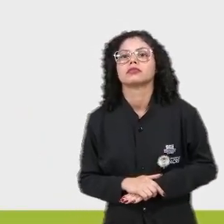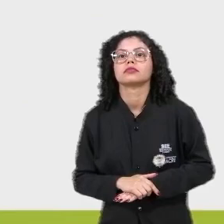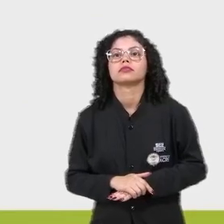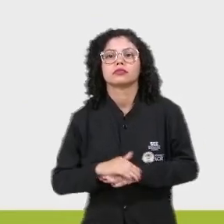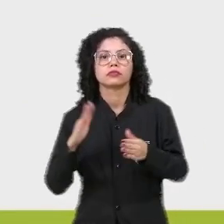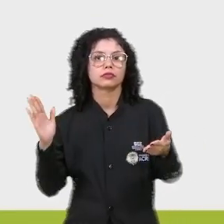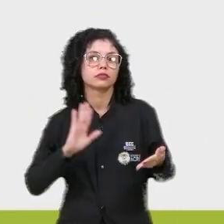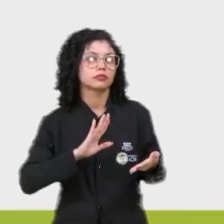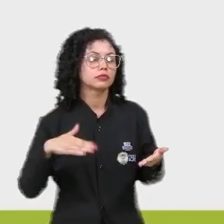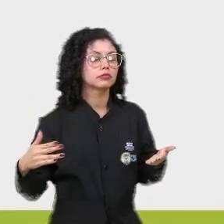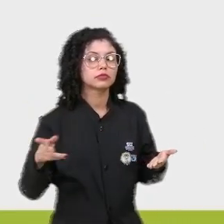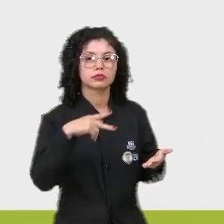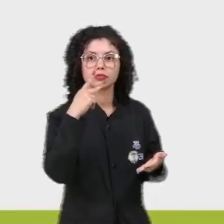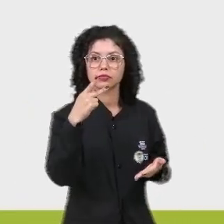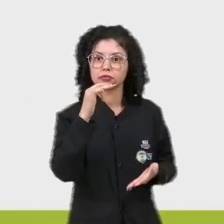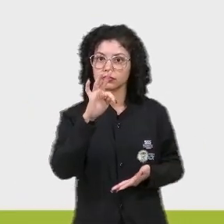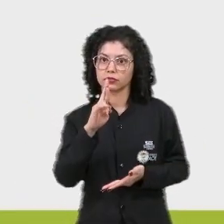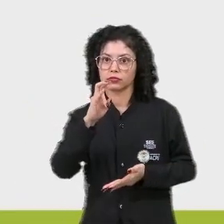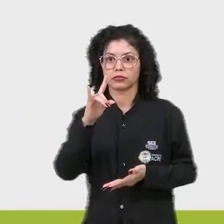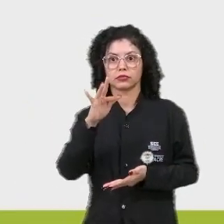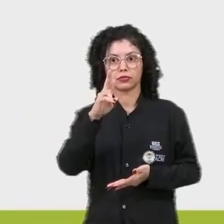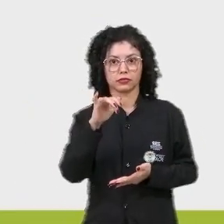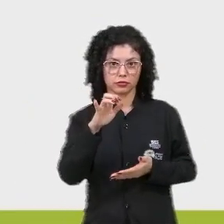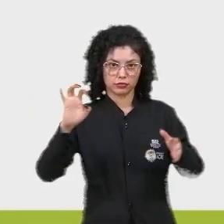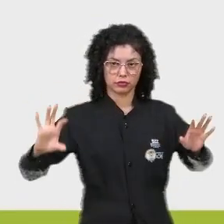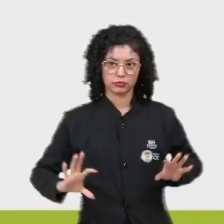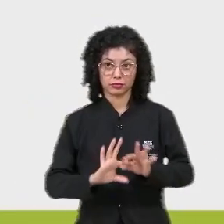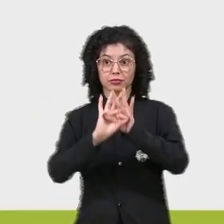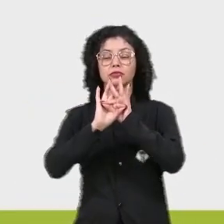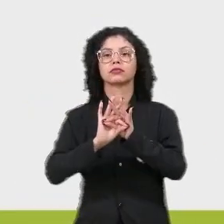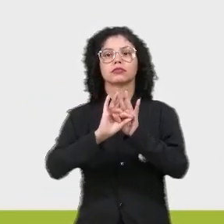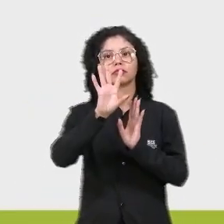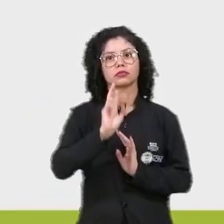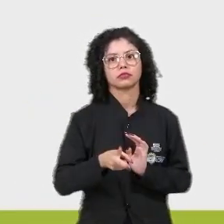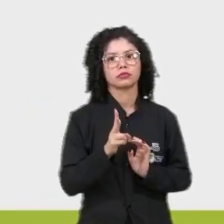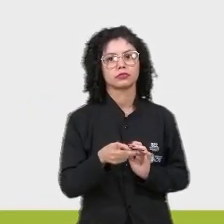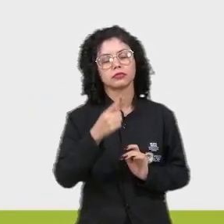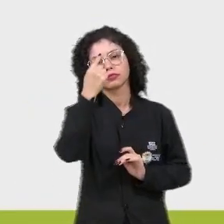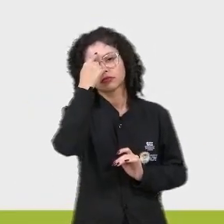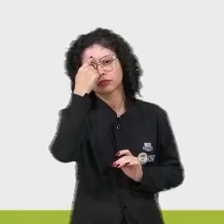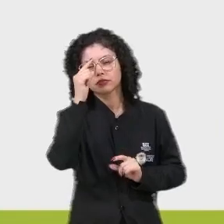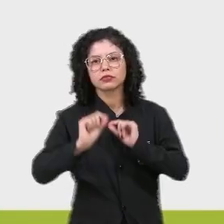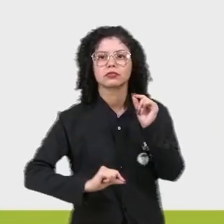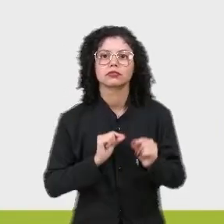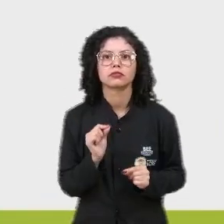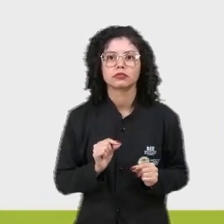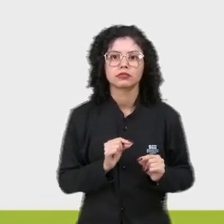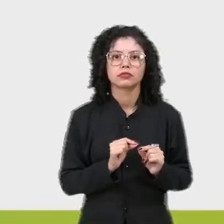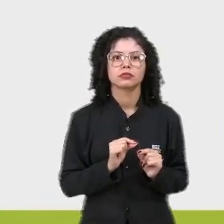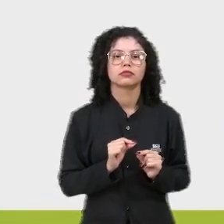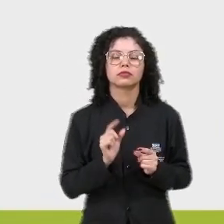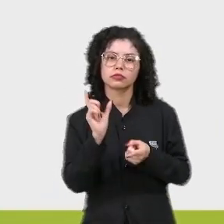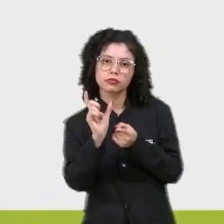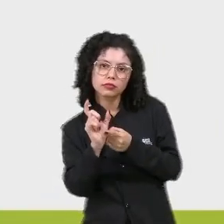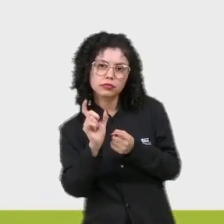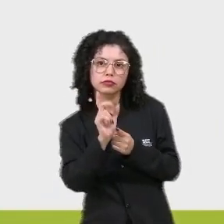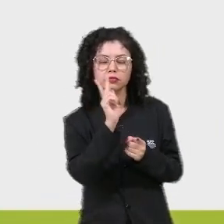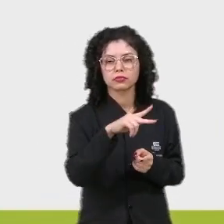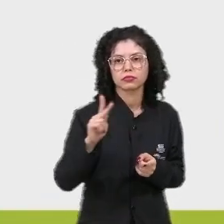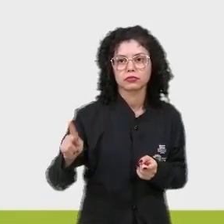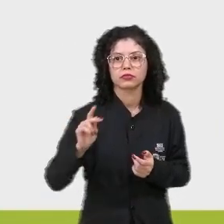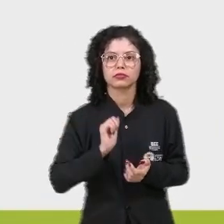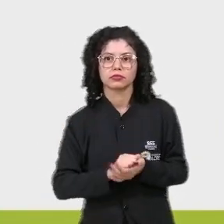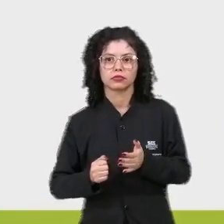quando nós falamos de intertextualidade, sempre nos vem à mente uma palavrinha, ou os professores